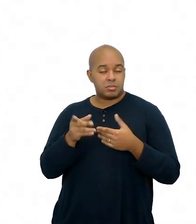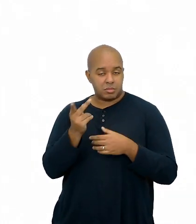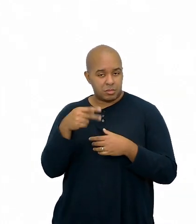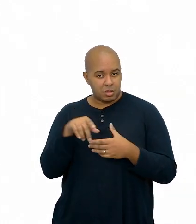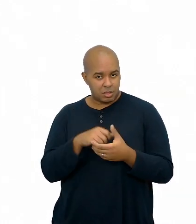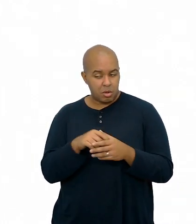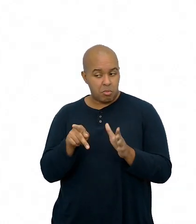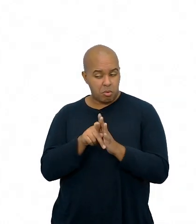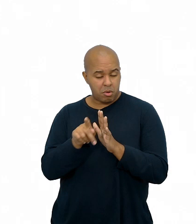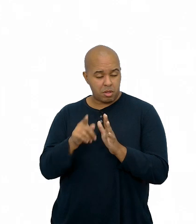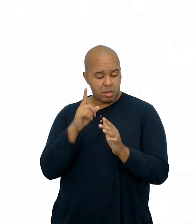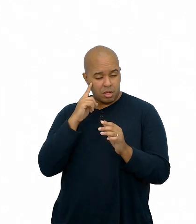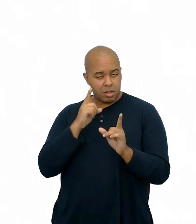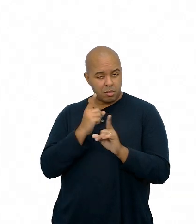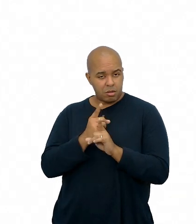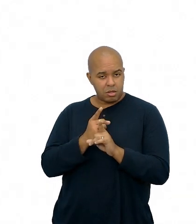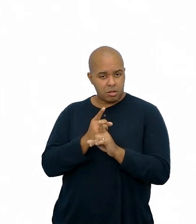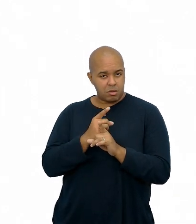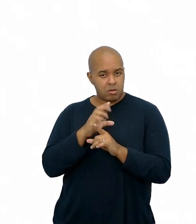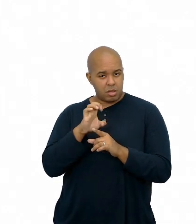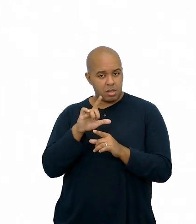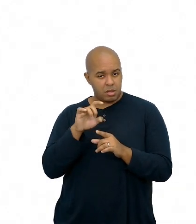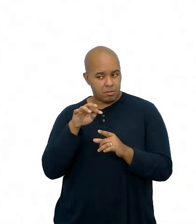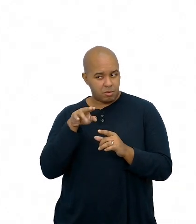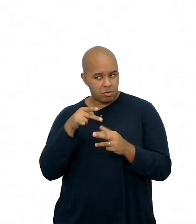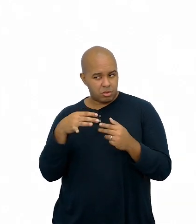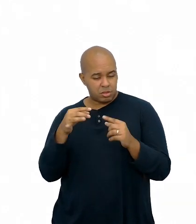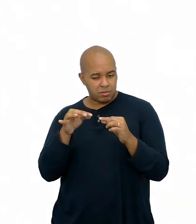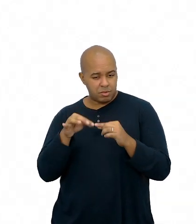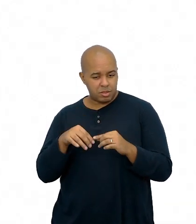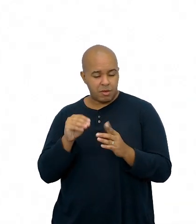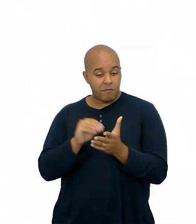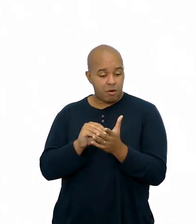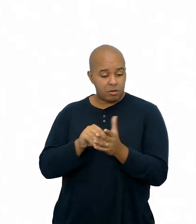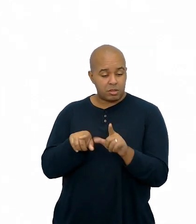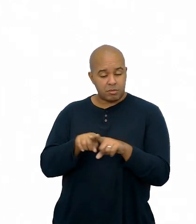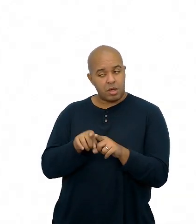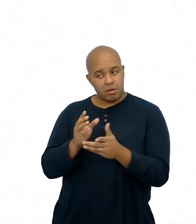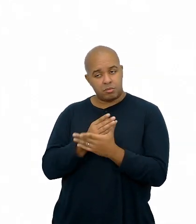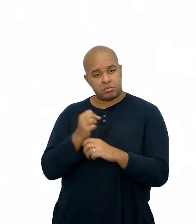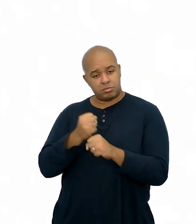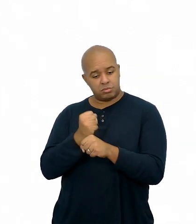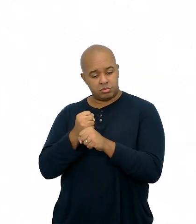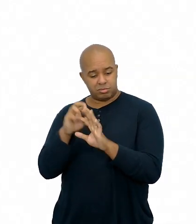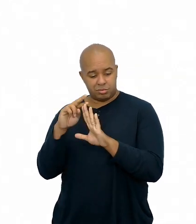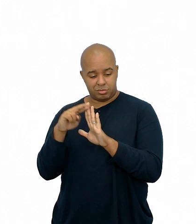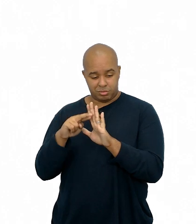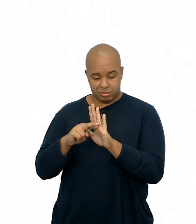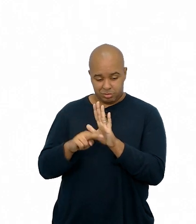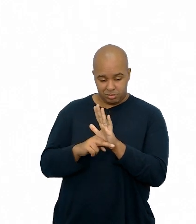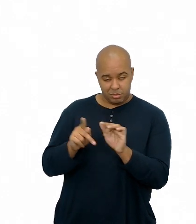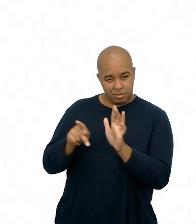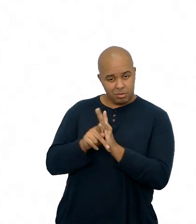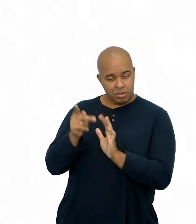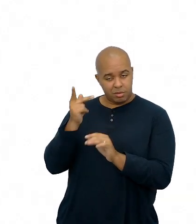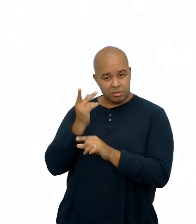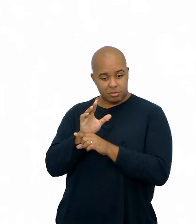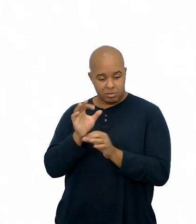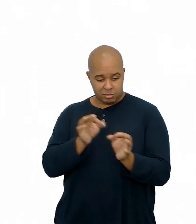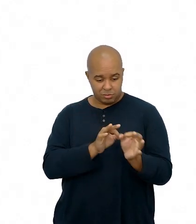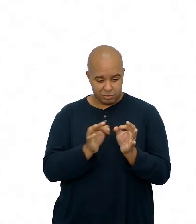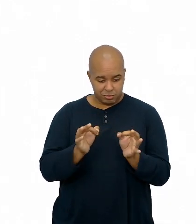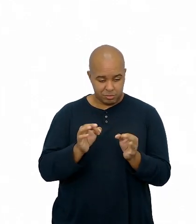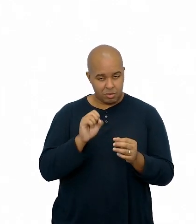eles, para se descobrir os elementos que estão ausentes ou mesmo construir uma regra para a sua